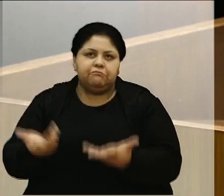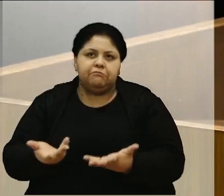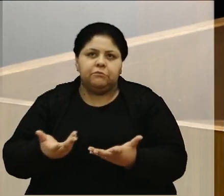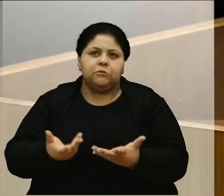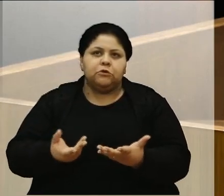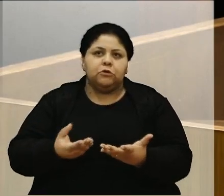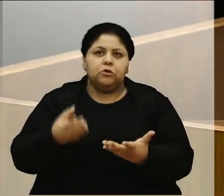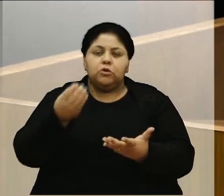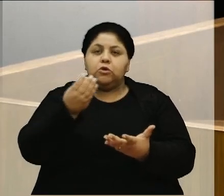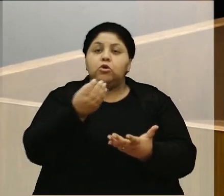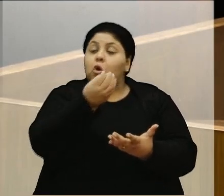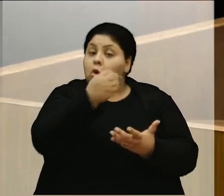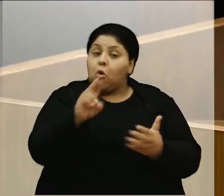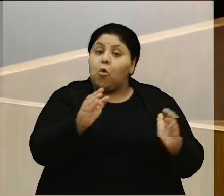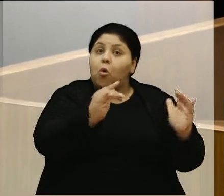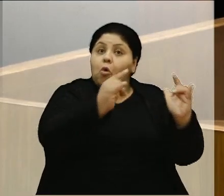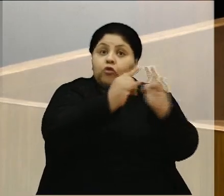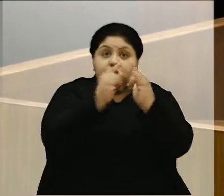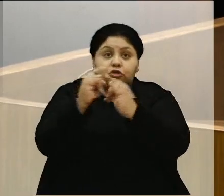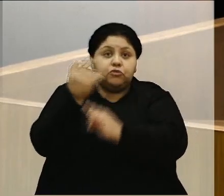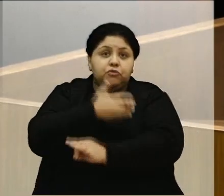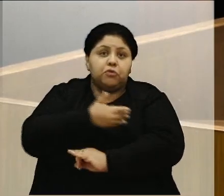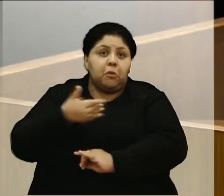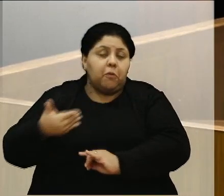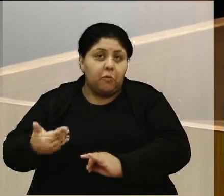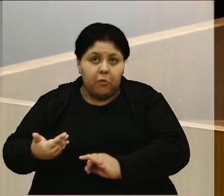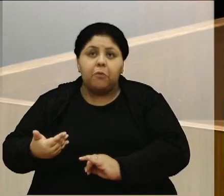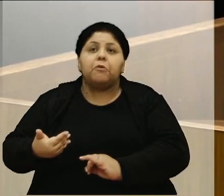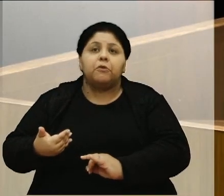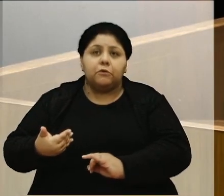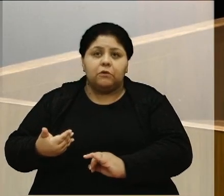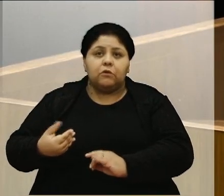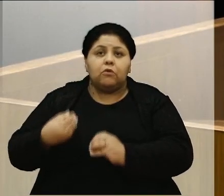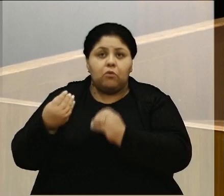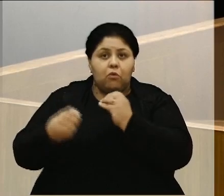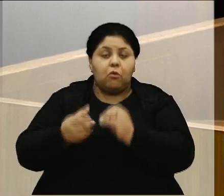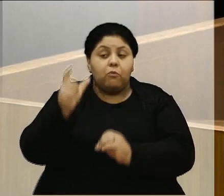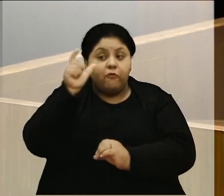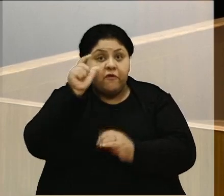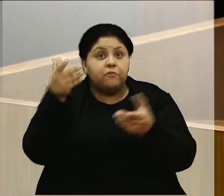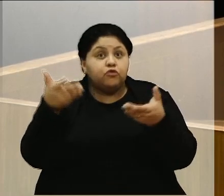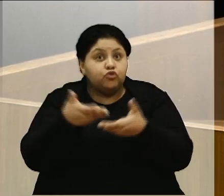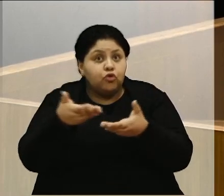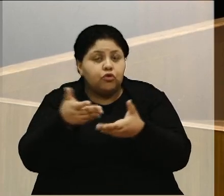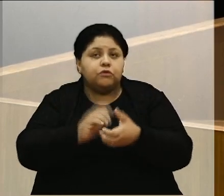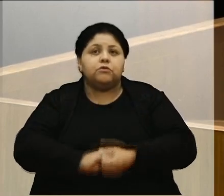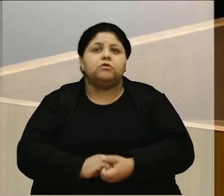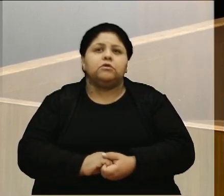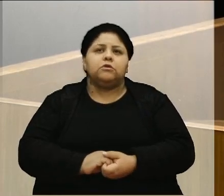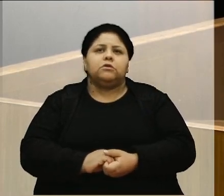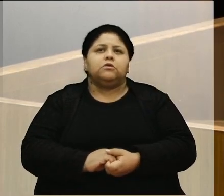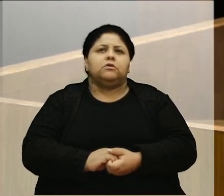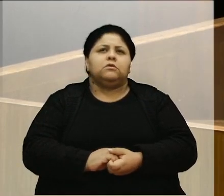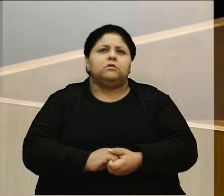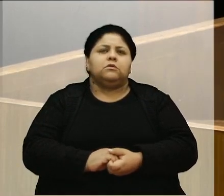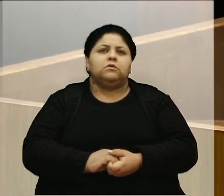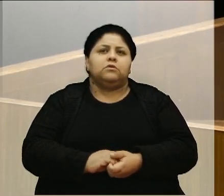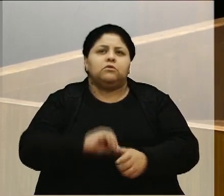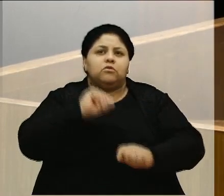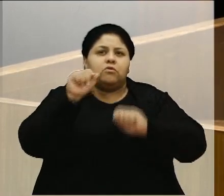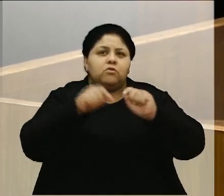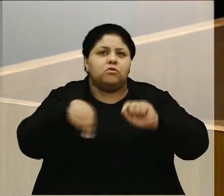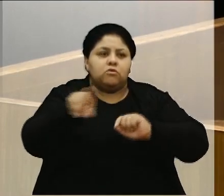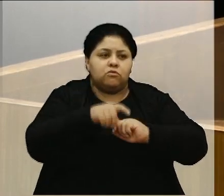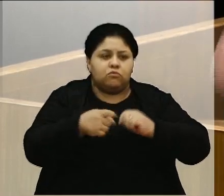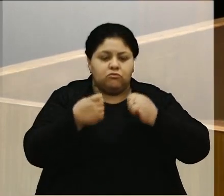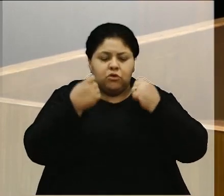nas instituições públicas, ou nas esferas públicas, como nós vimos hoje de manhã. E o que, inclusive, nos preocupa,